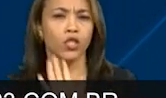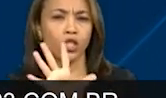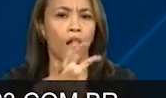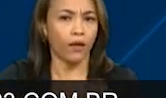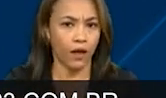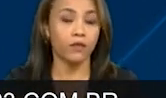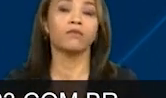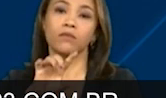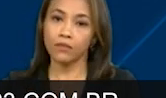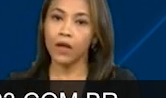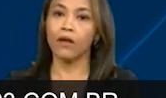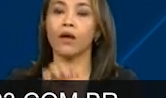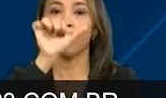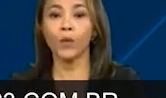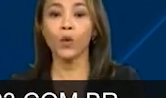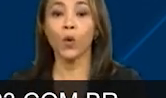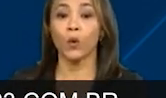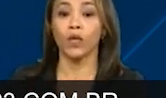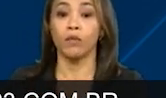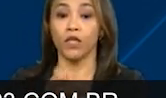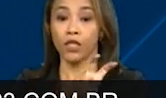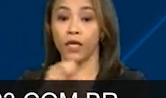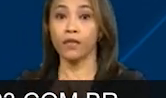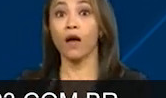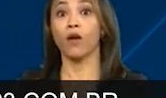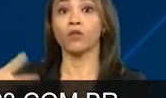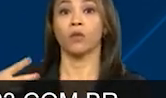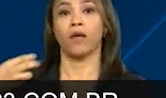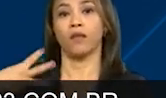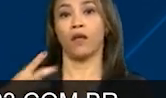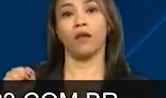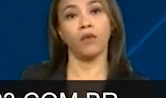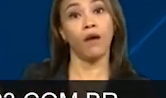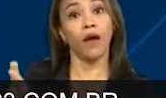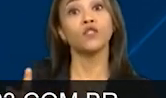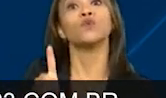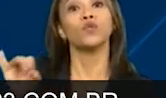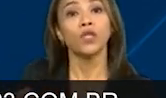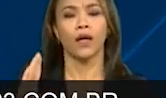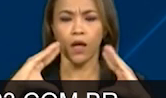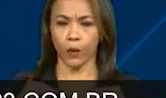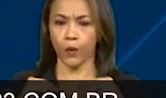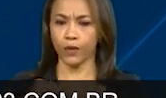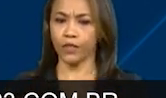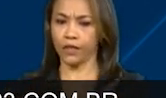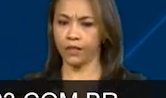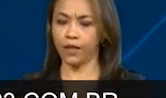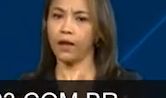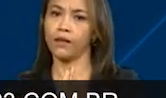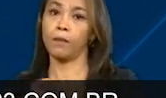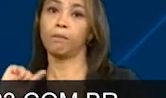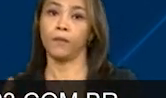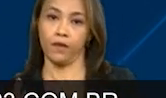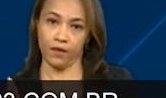foram alterados o limite passou de 500 para r$ 3000 durante o dia e à noite de 100 para r$ 1000